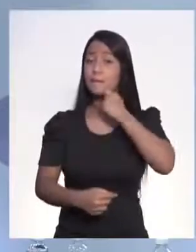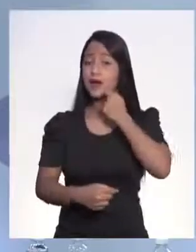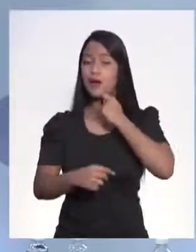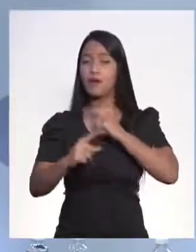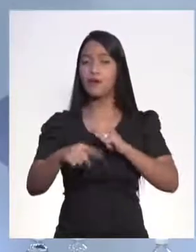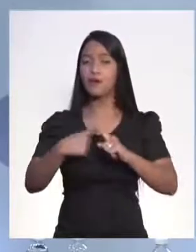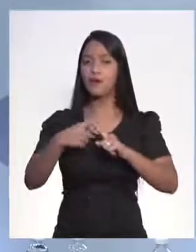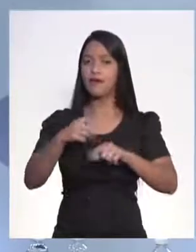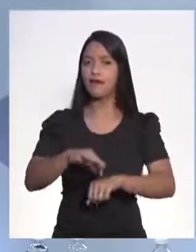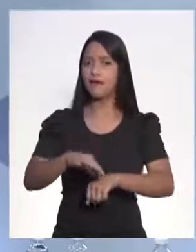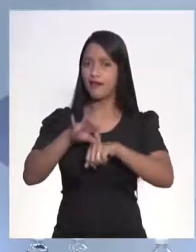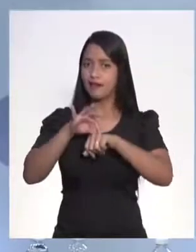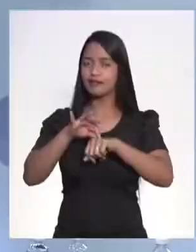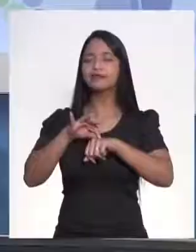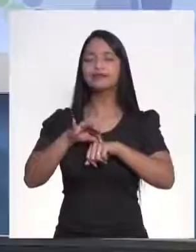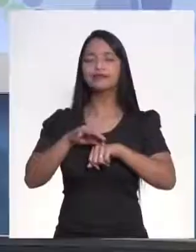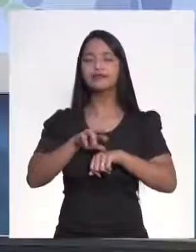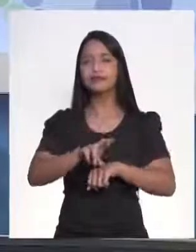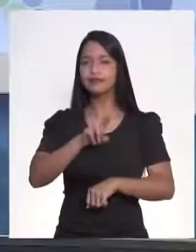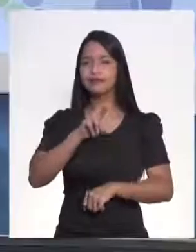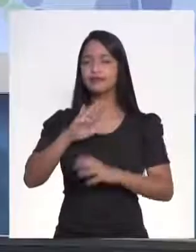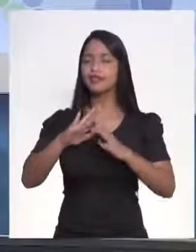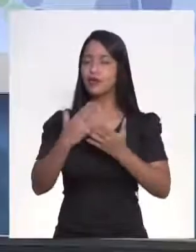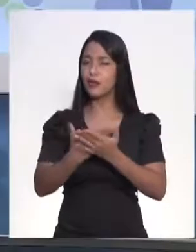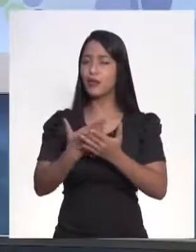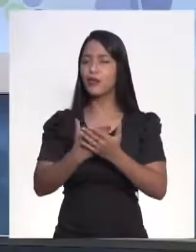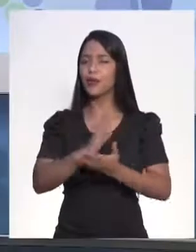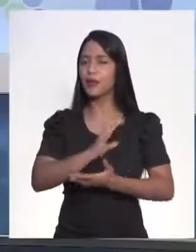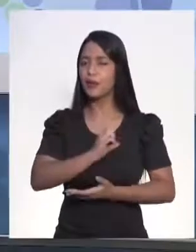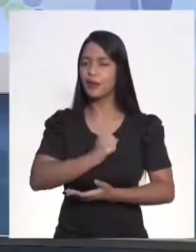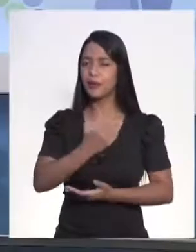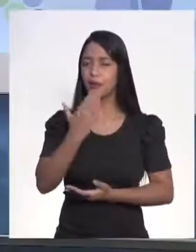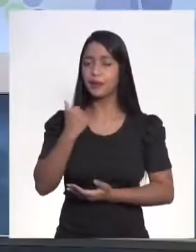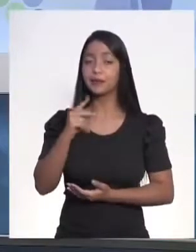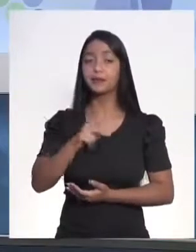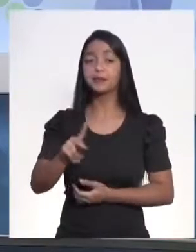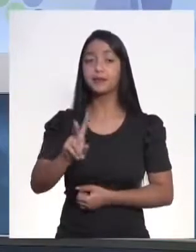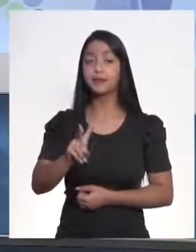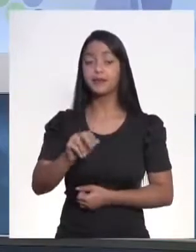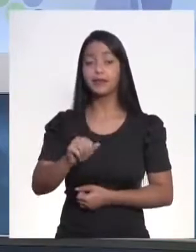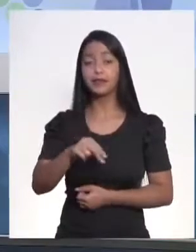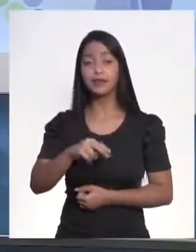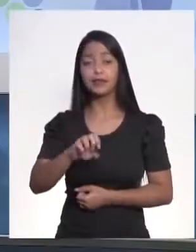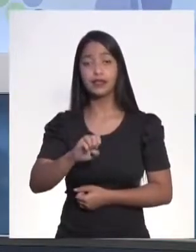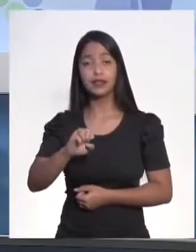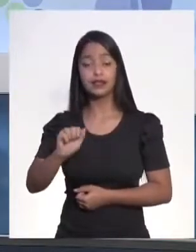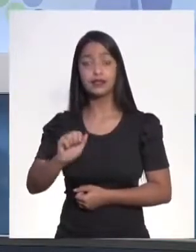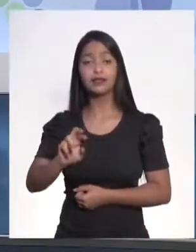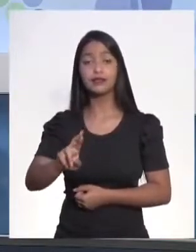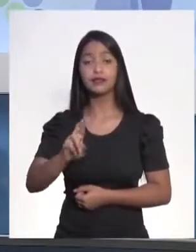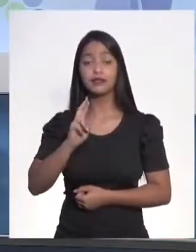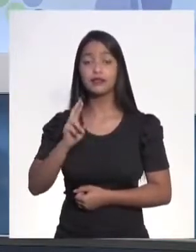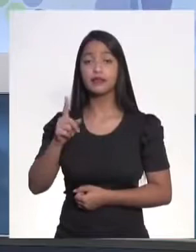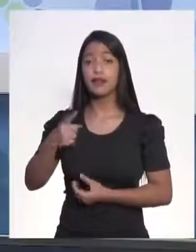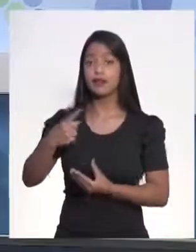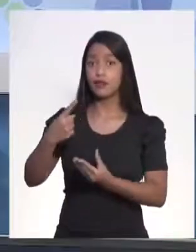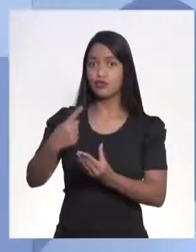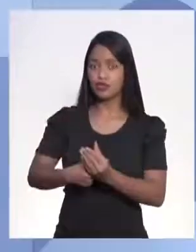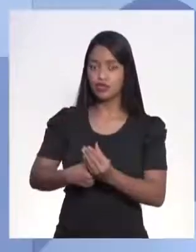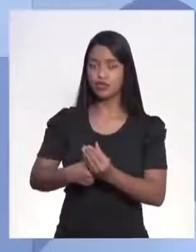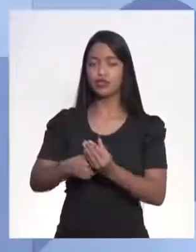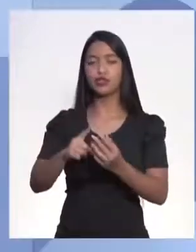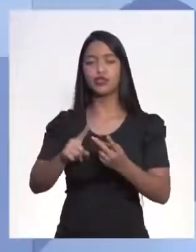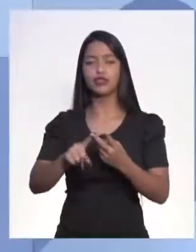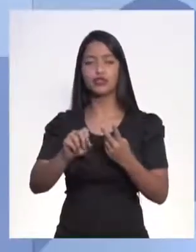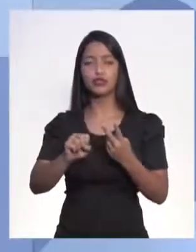outra aluna que o Felipe Loureiro falaram que comi pão com carne na escola e para Vanessa falou que a merenda fica enorme lá fila quando tem salsicha em molho